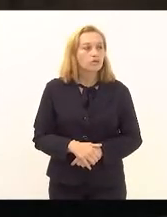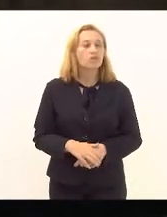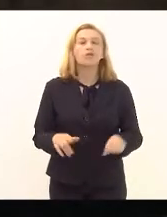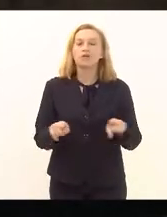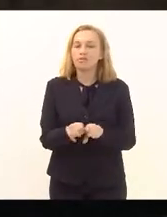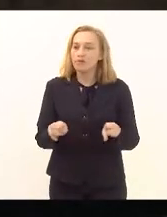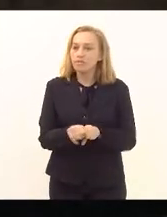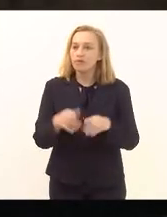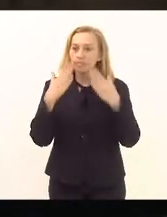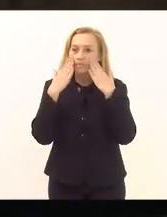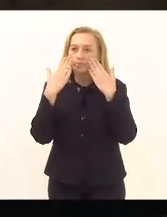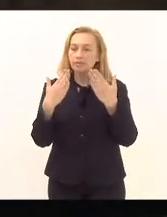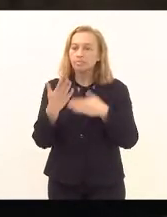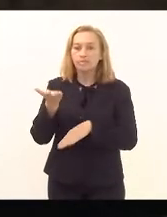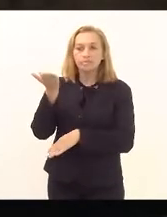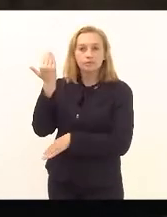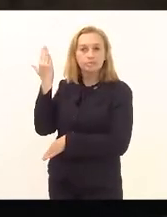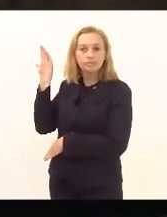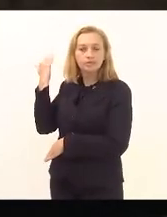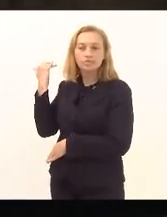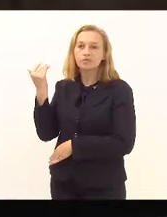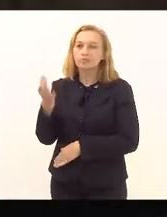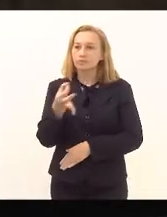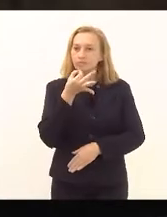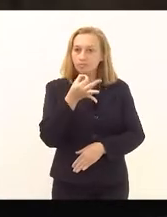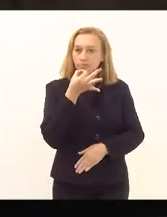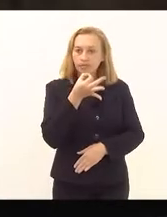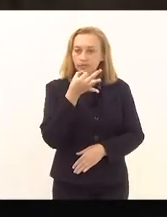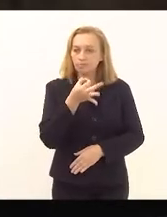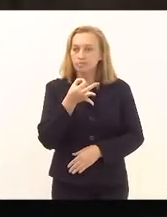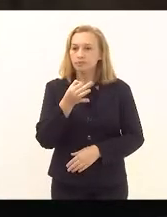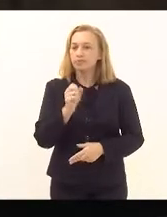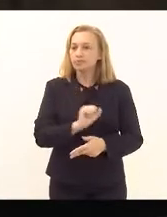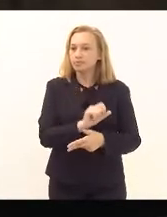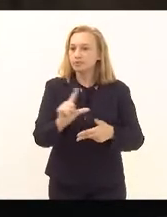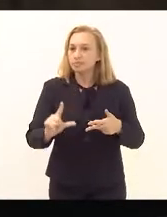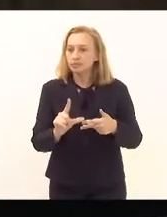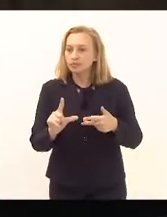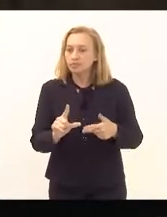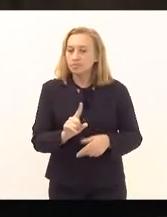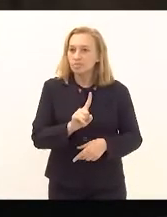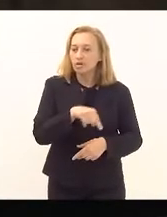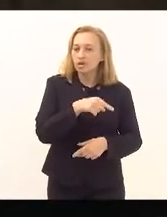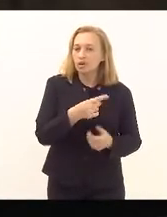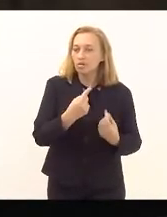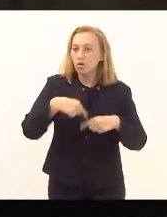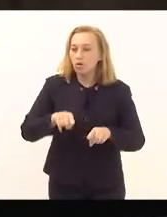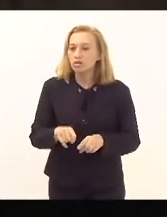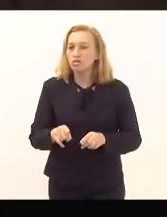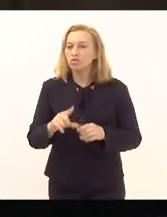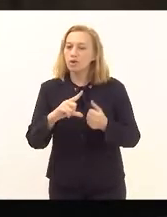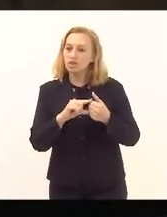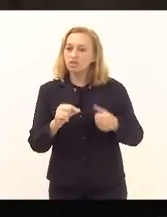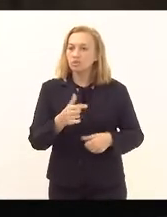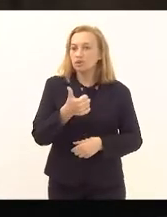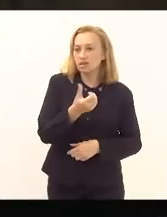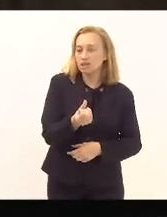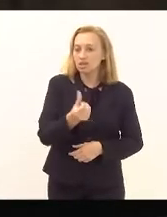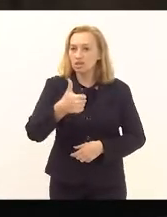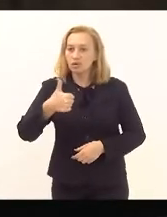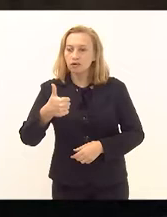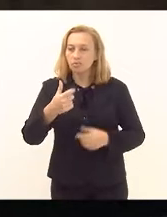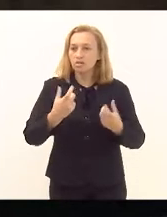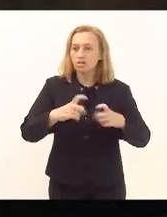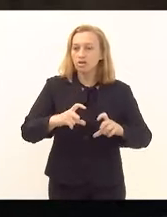foi apresentado à época argumento de que a preposição legislativa violava o artigo 61, parágrafo 1º, inciso